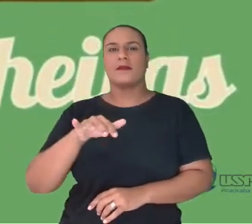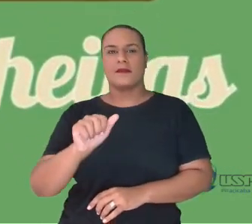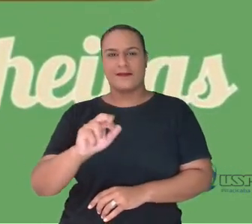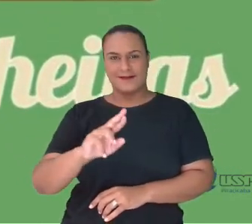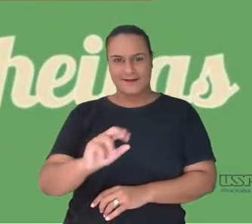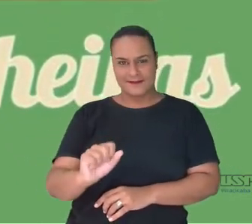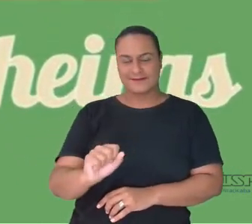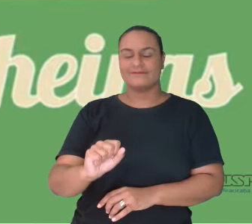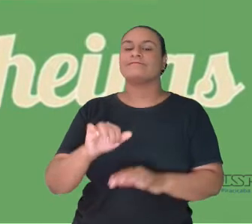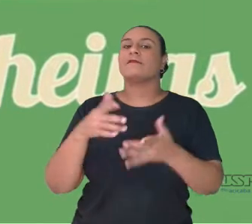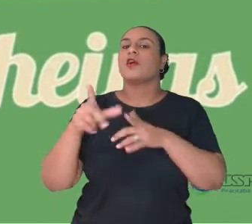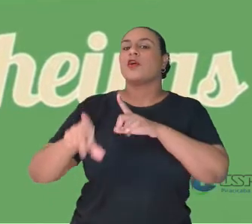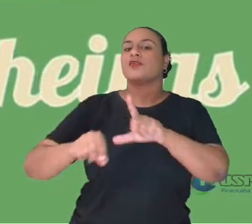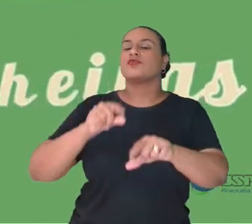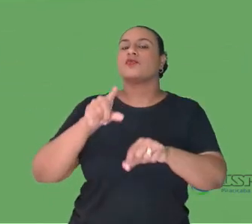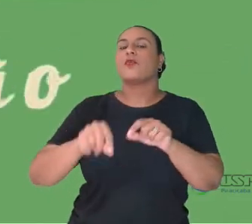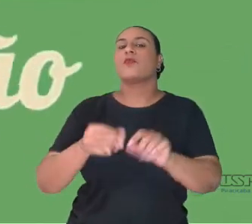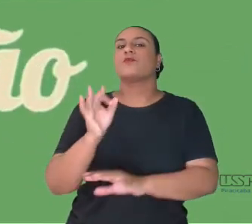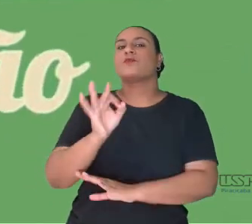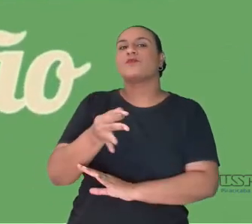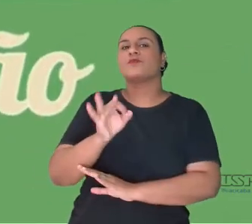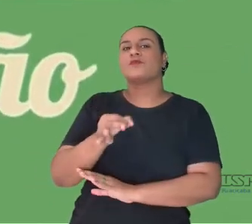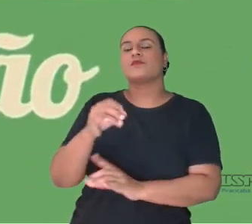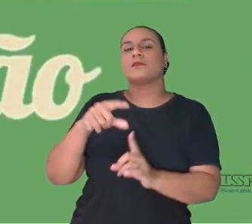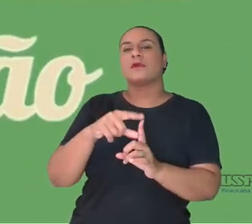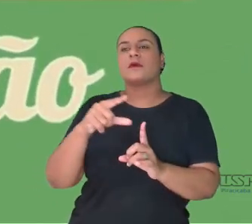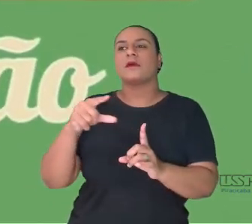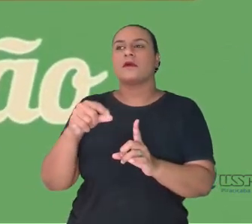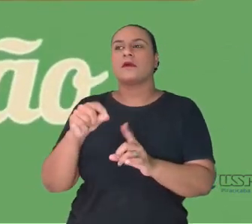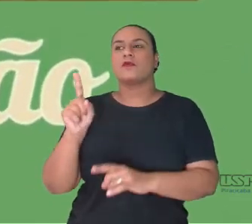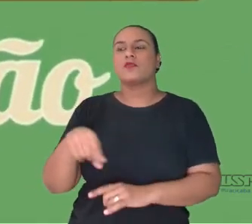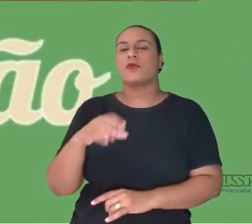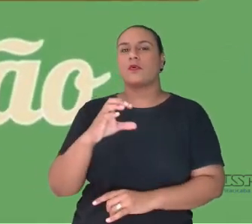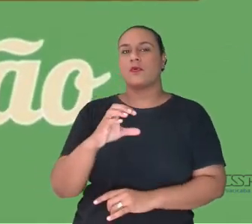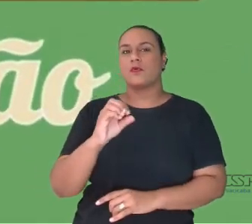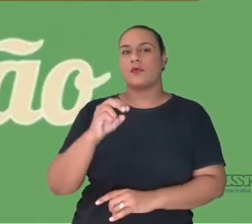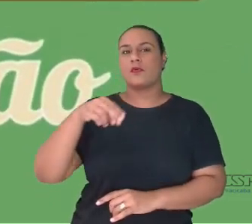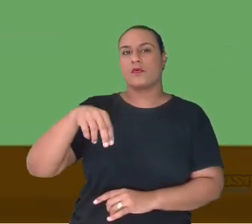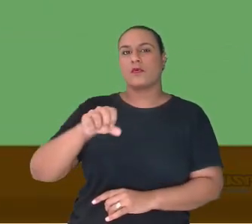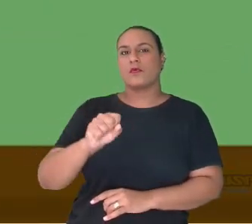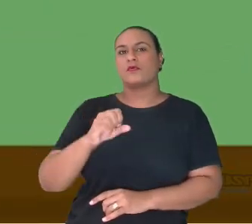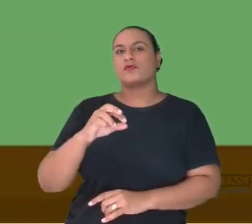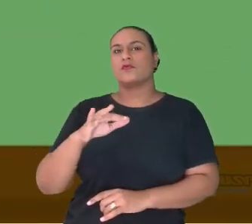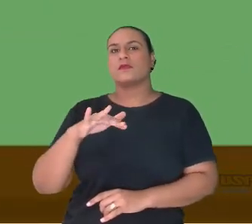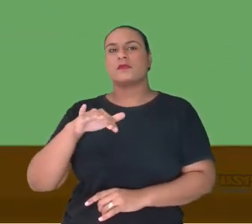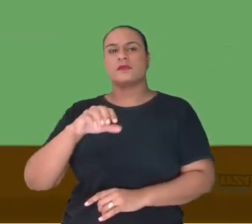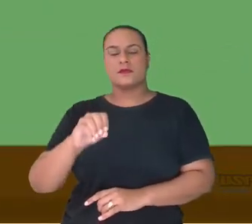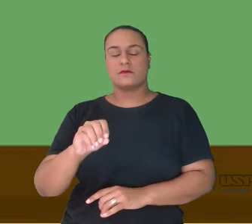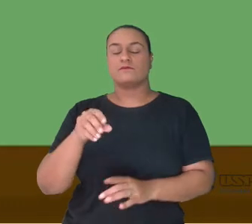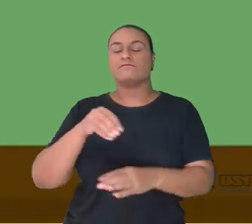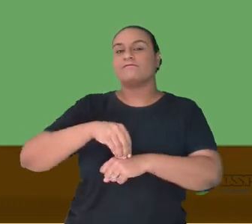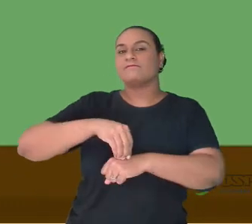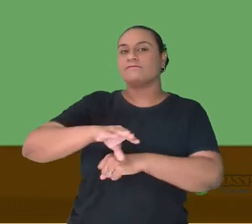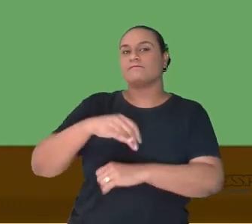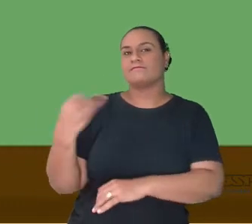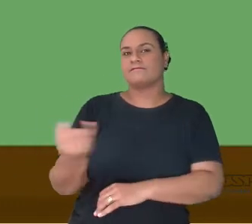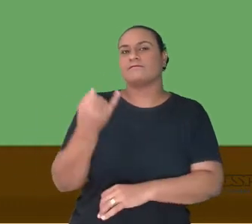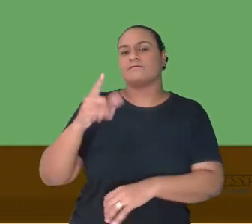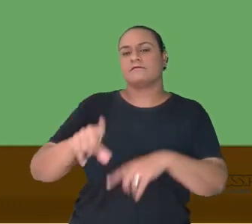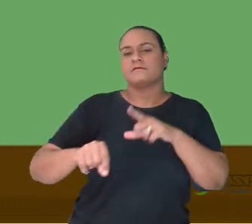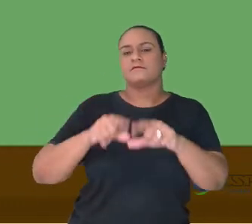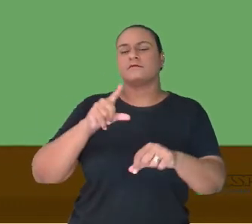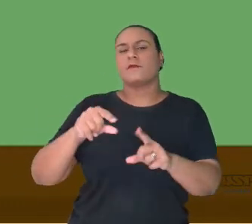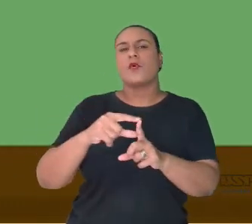A escolha correta dessas plantas chamamos de consorciação. Uma dica importante para a escolha das